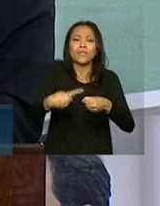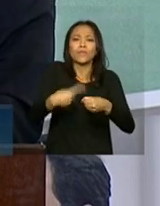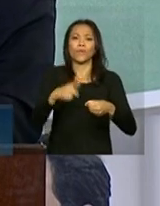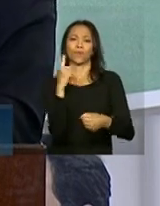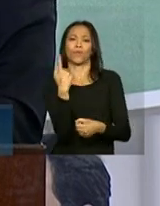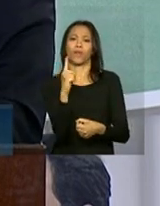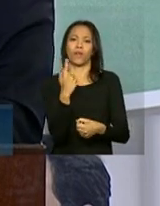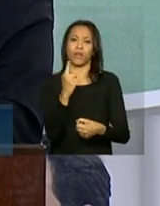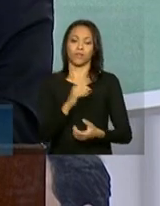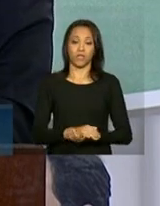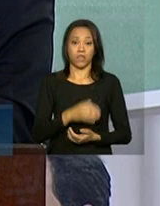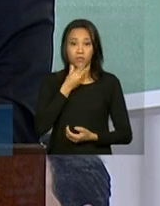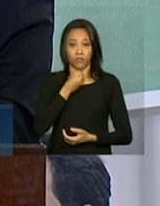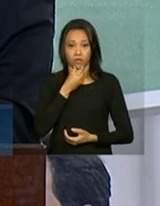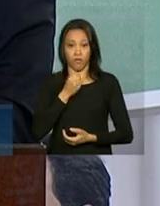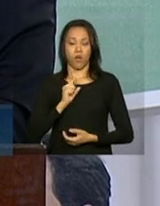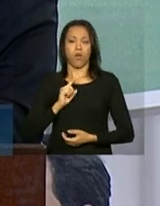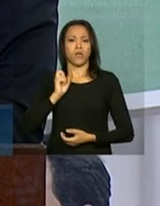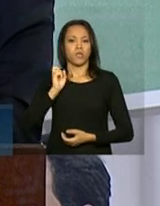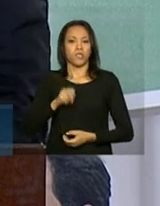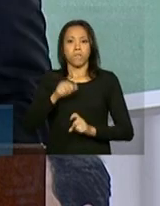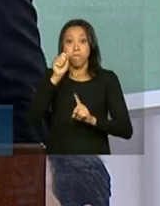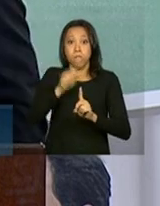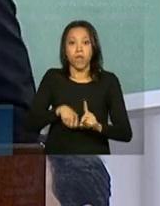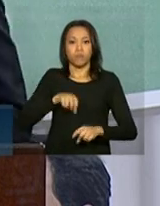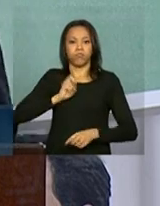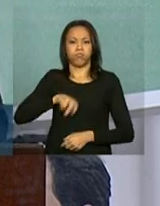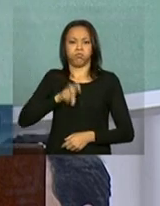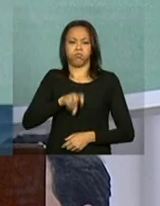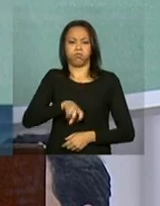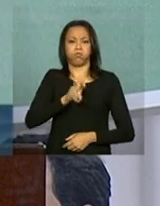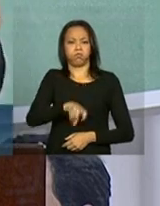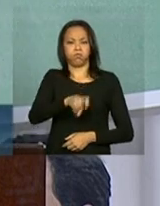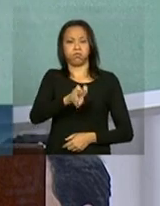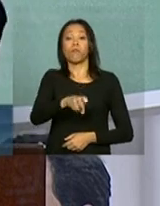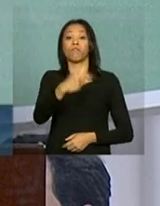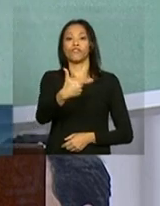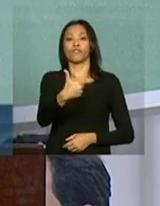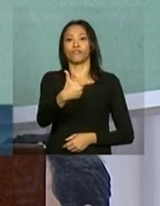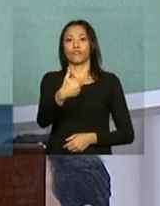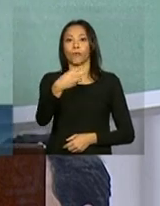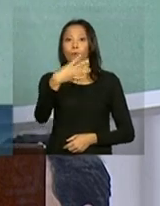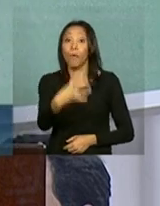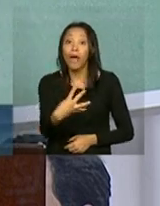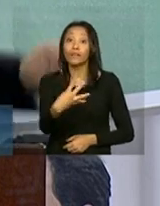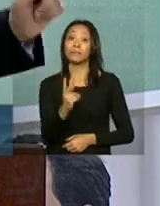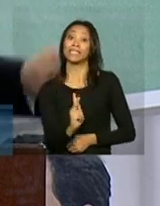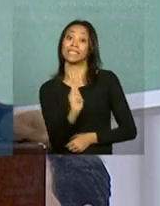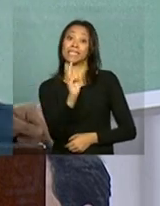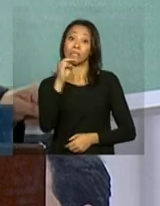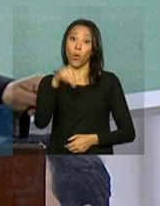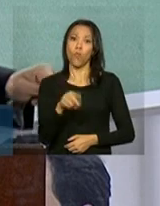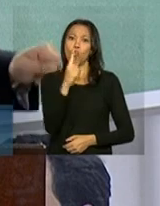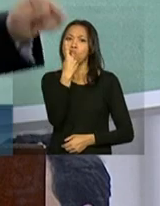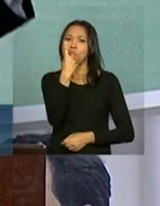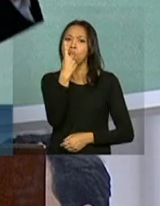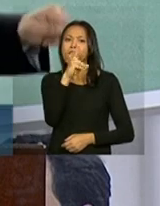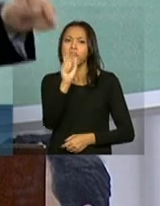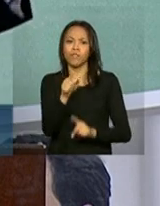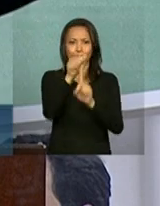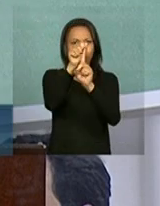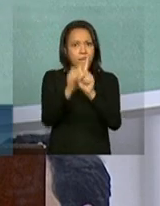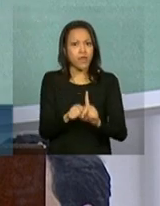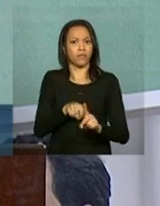presidenta, andava todo mês 24 quilômetros, uma vez por mês, a pé, só